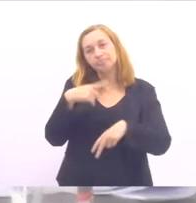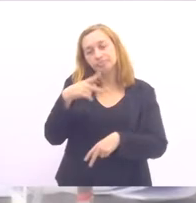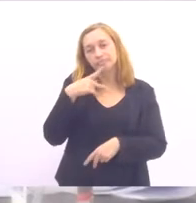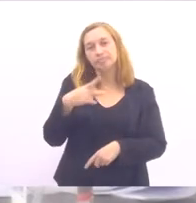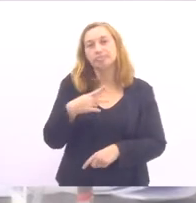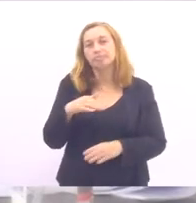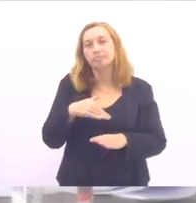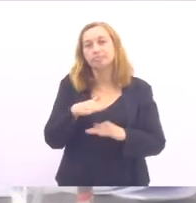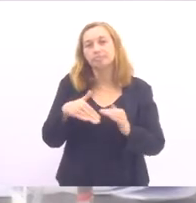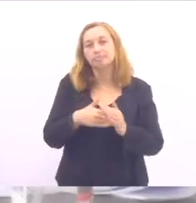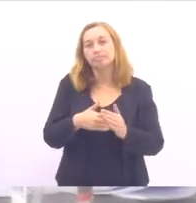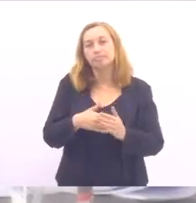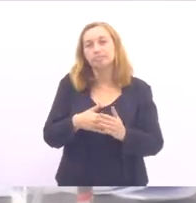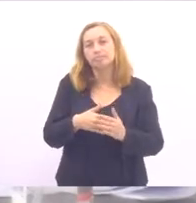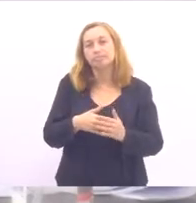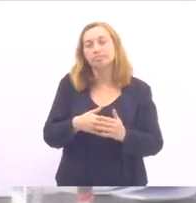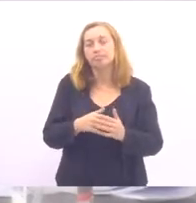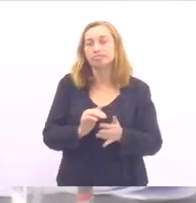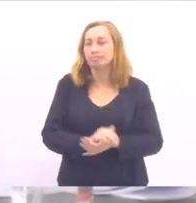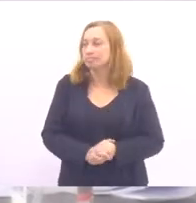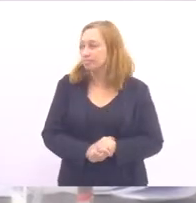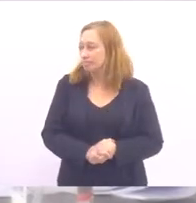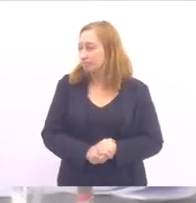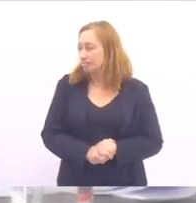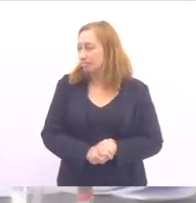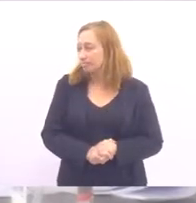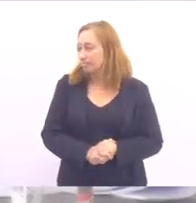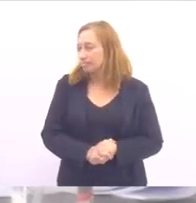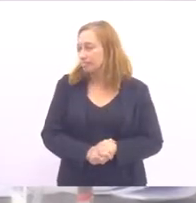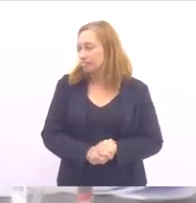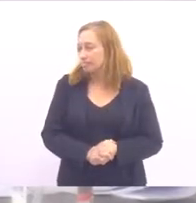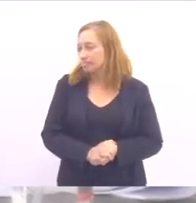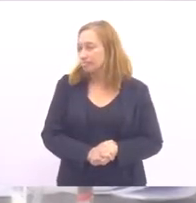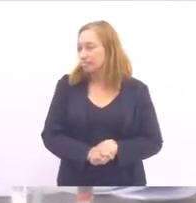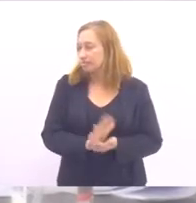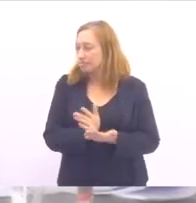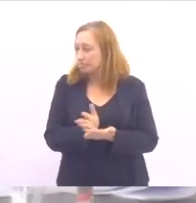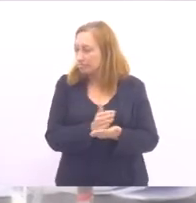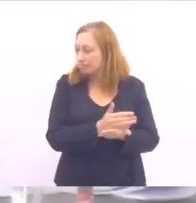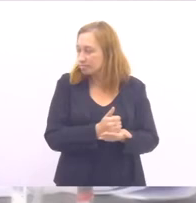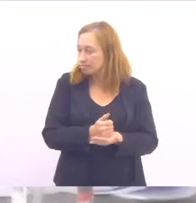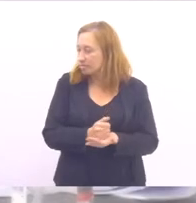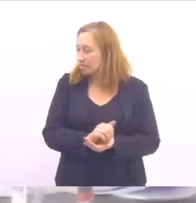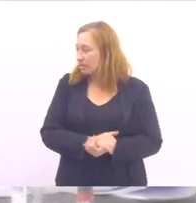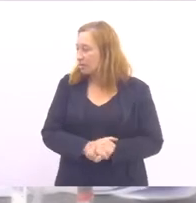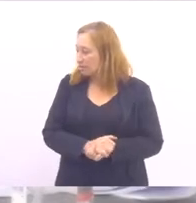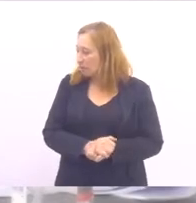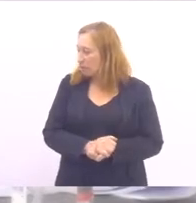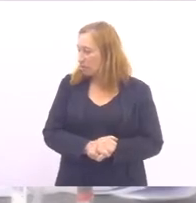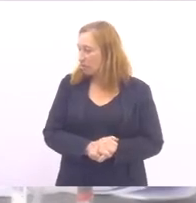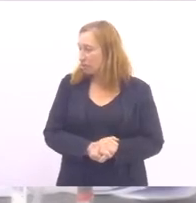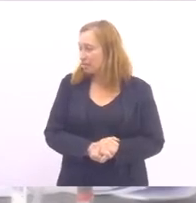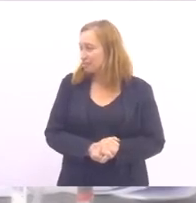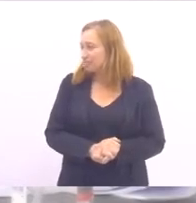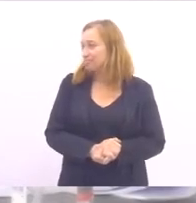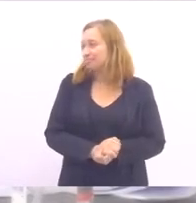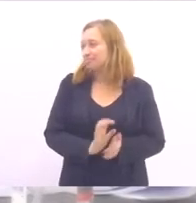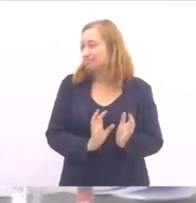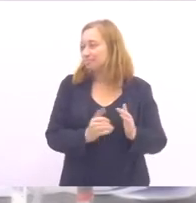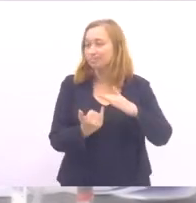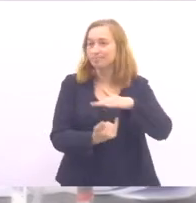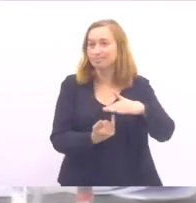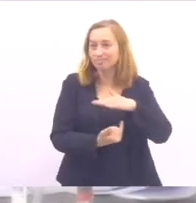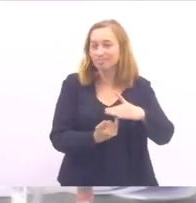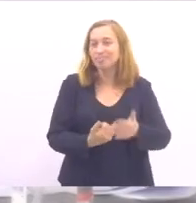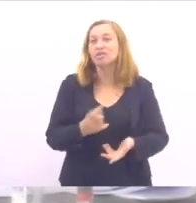levantando, basicamente viabilizar a reciclagem, as cooperativas, o funcionamento dessas leis?